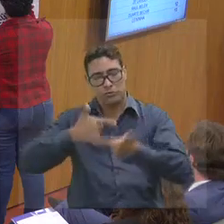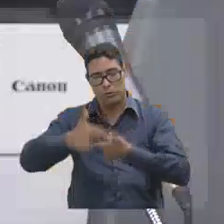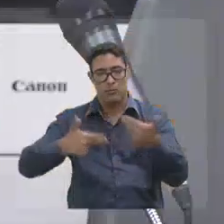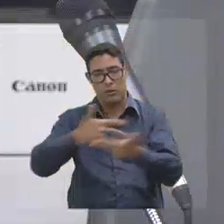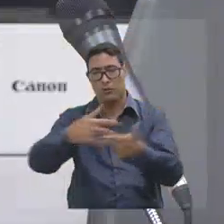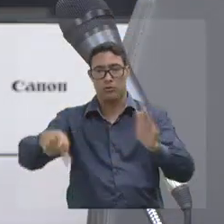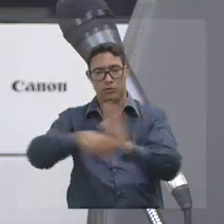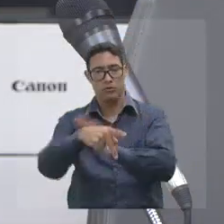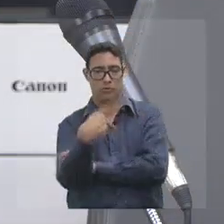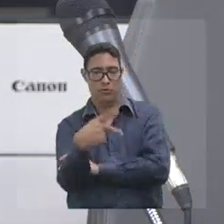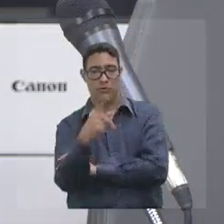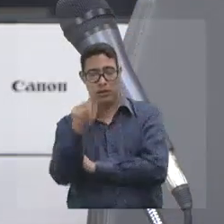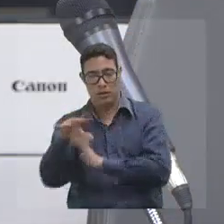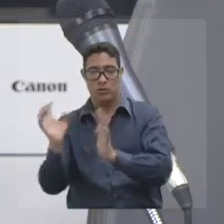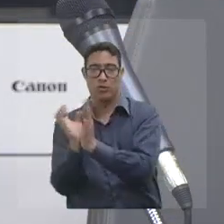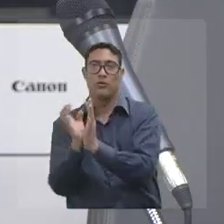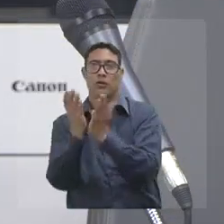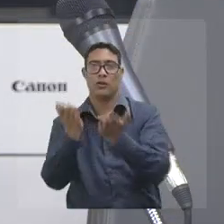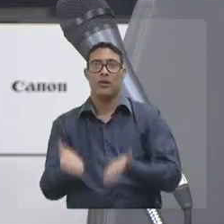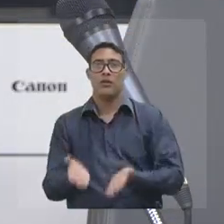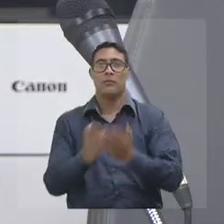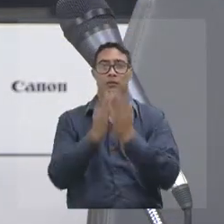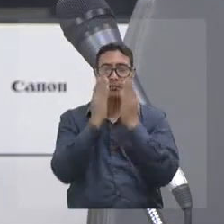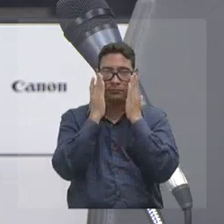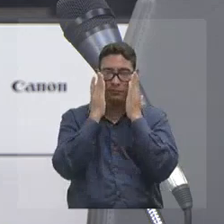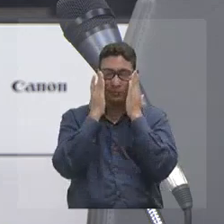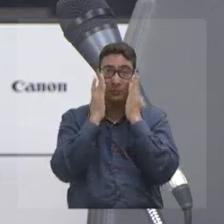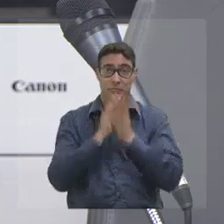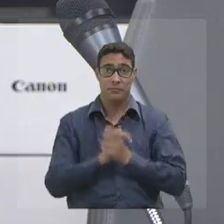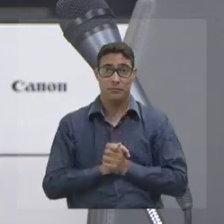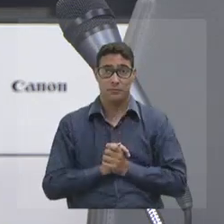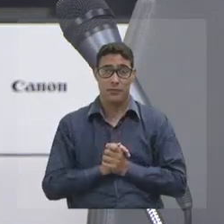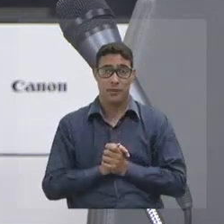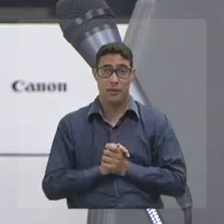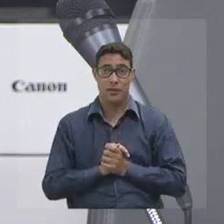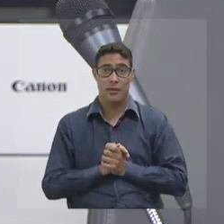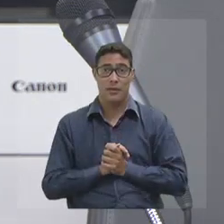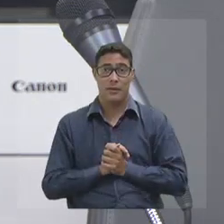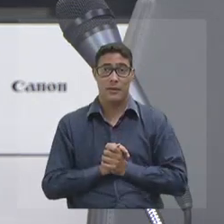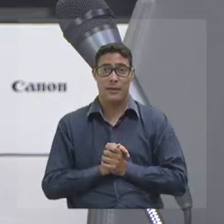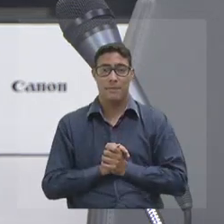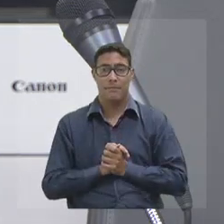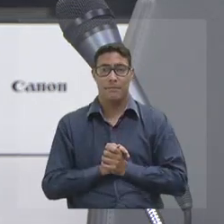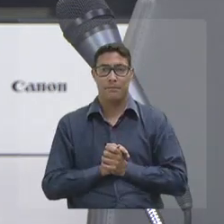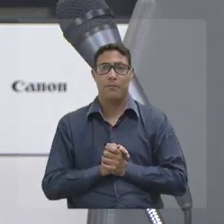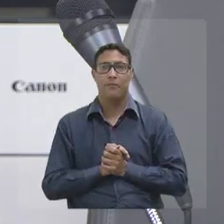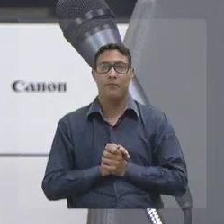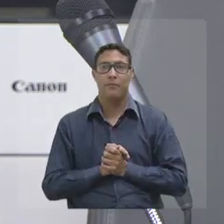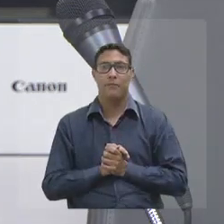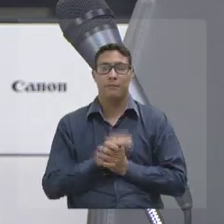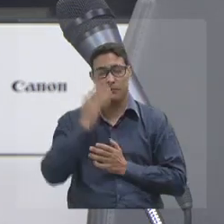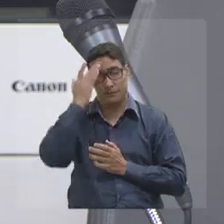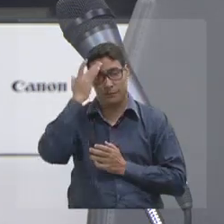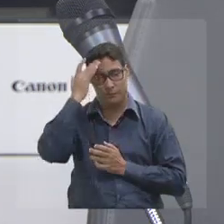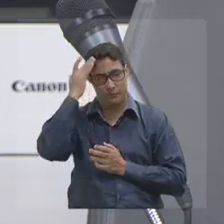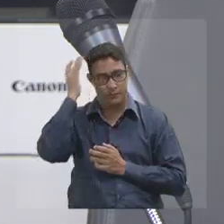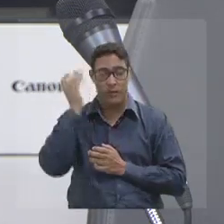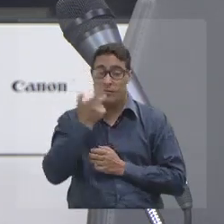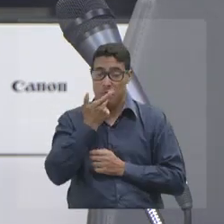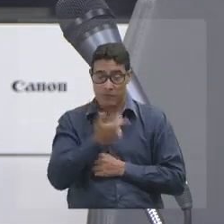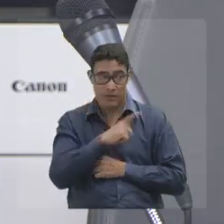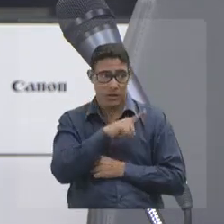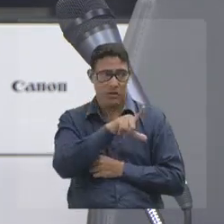excelência de sua equipe e quando se fala de números né